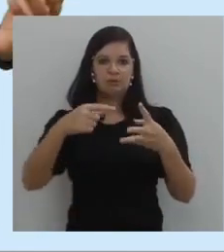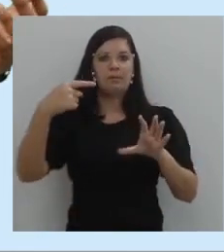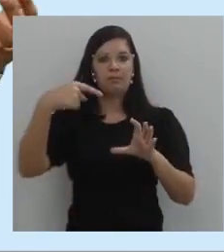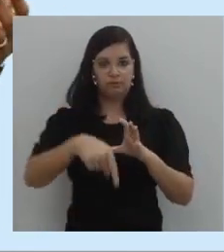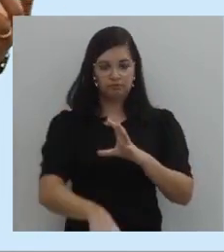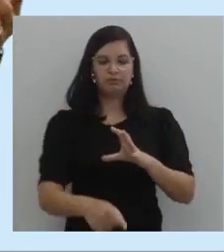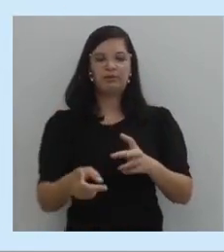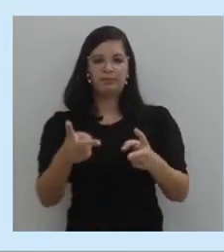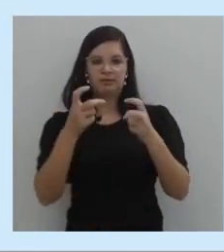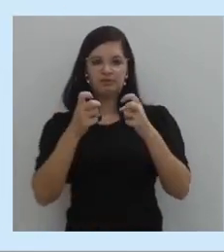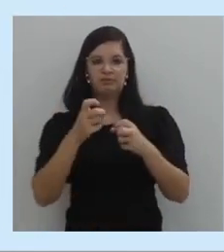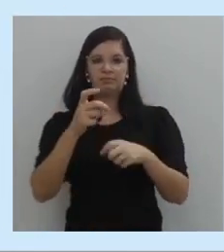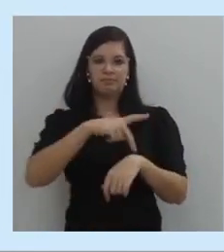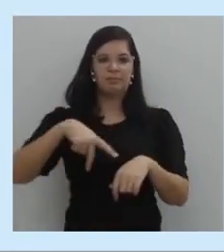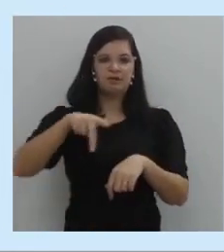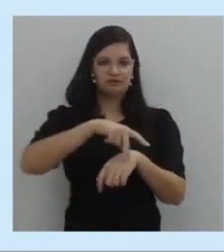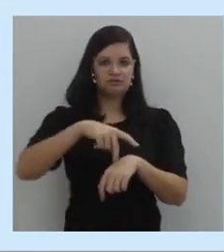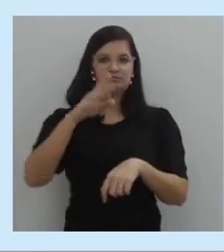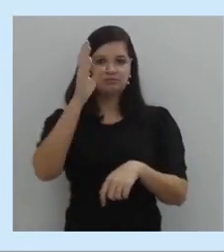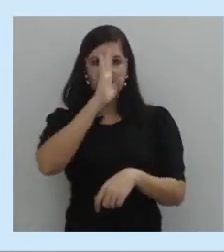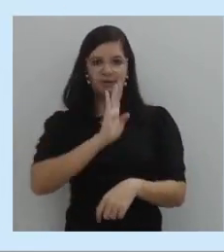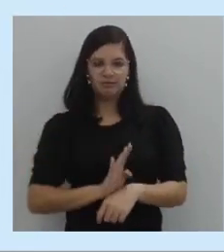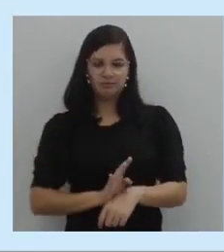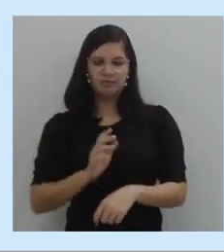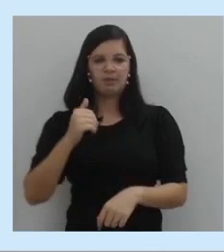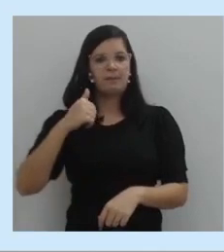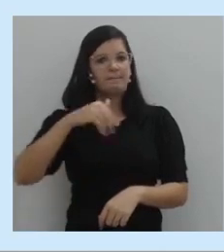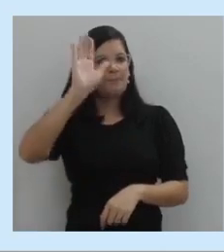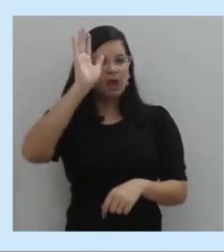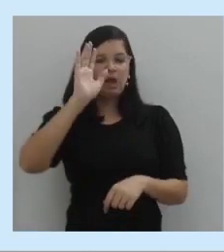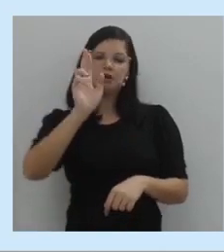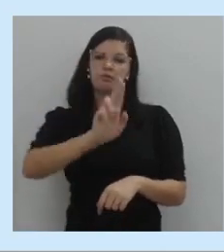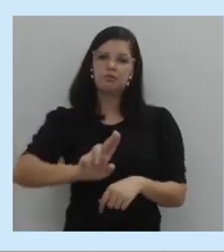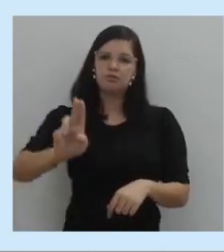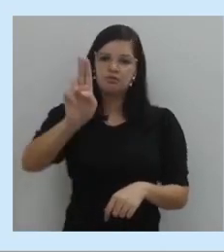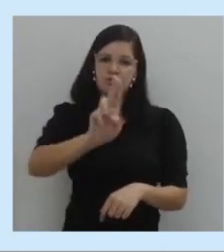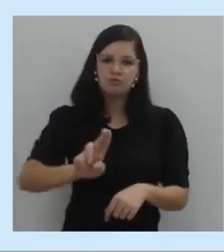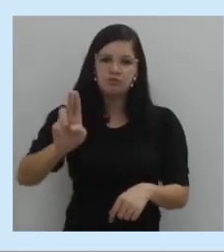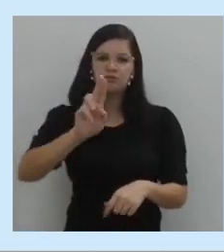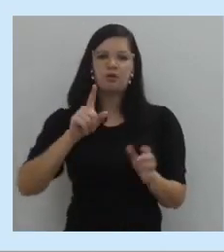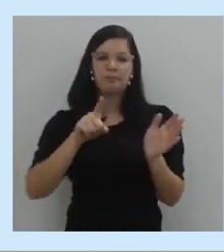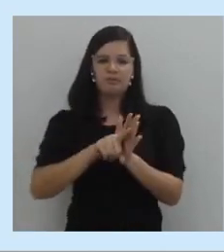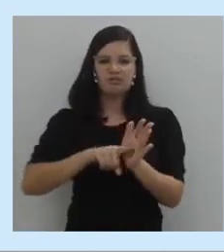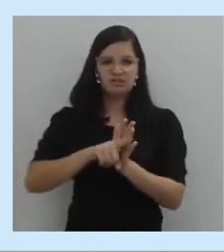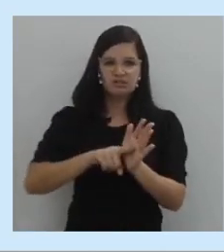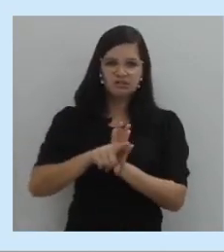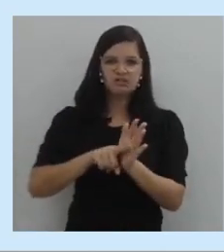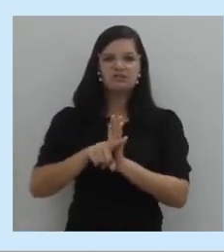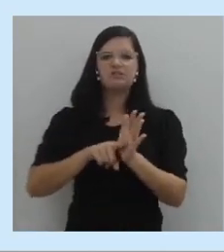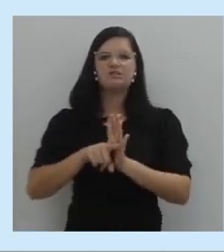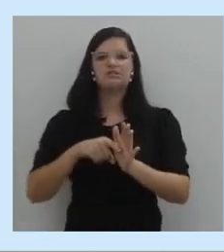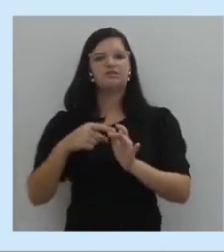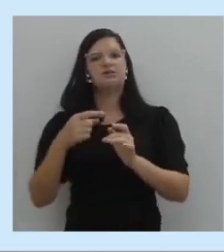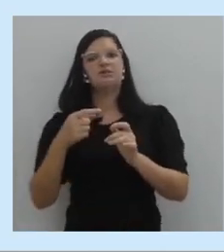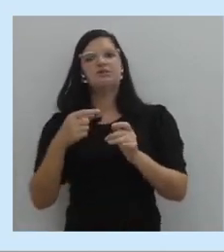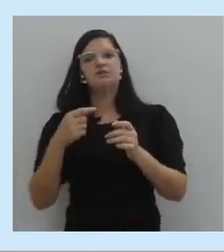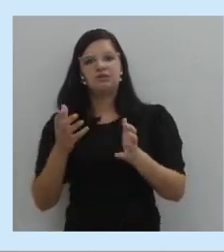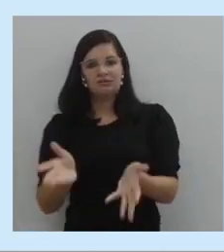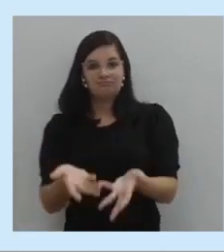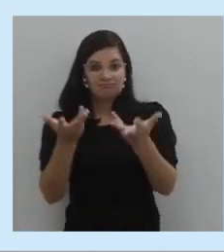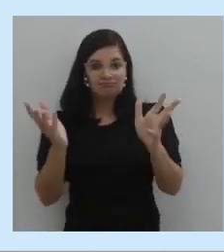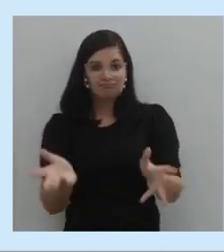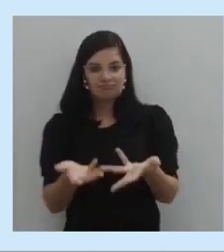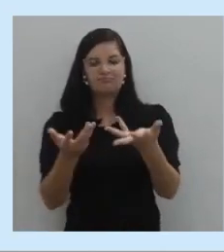que observamos aqui no país, tá? O mais trabalhado, o mais pesquisado, que existe um maior